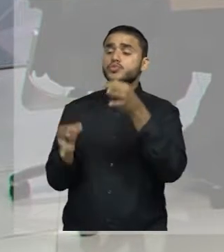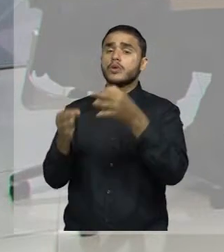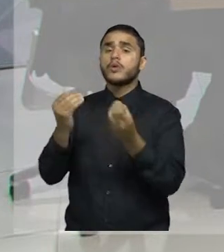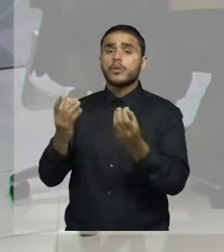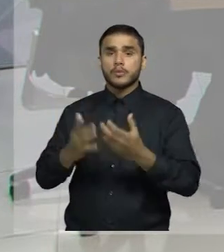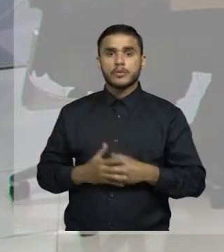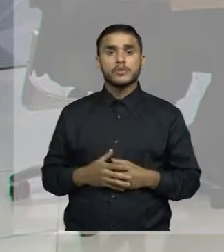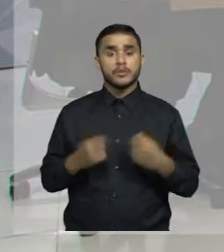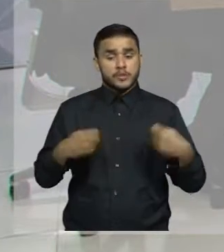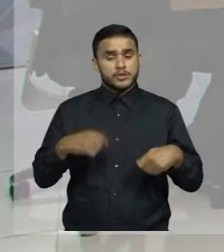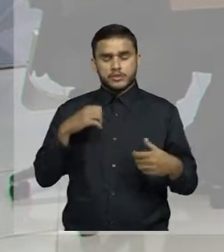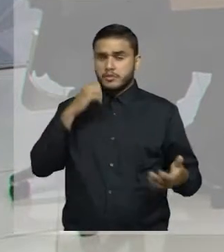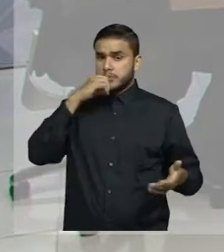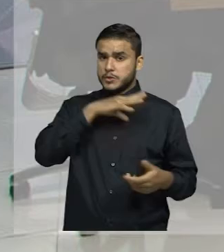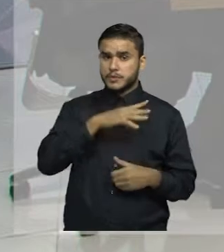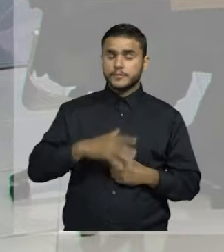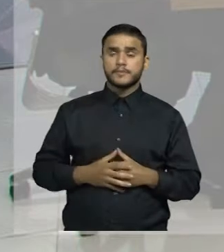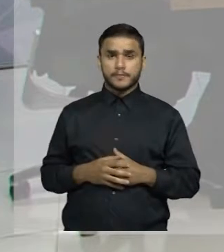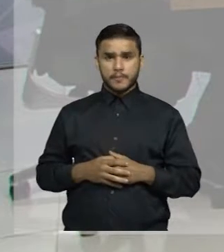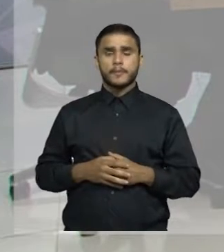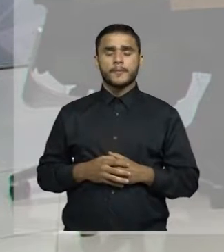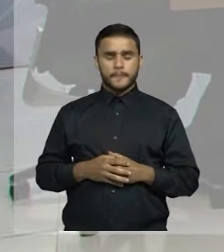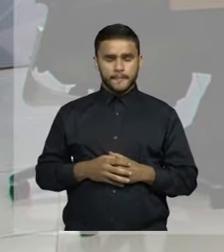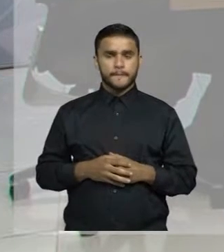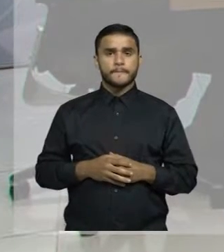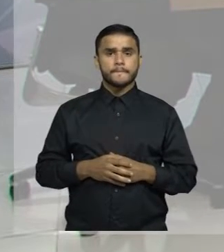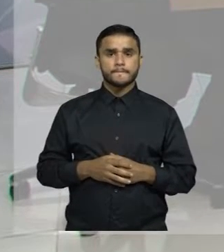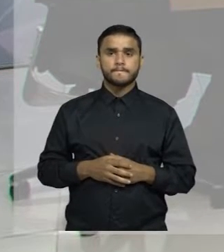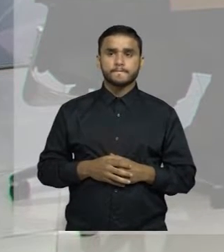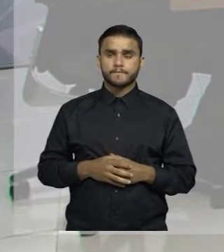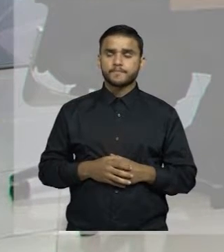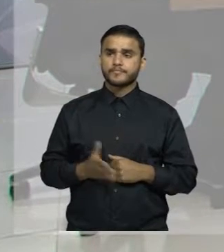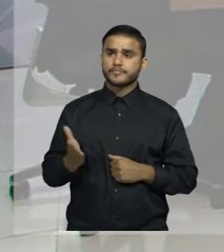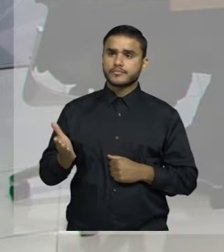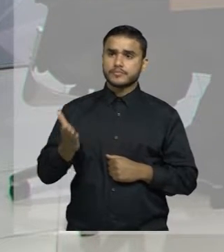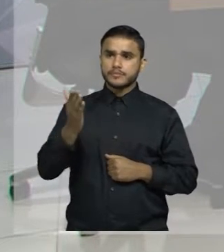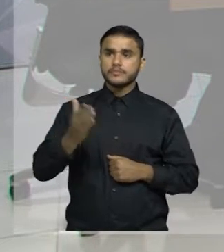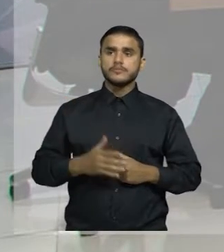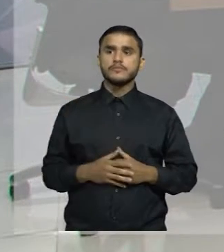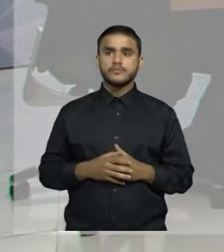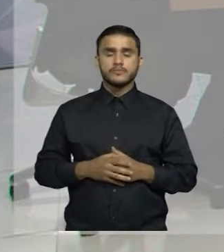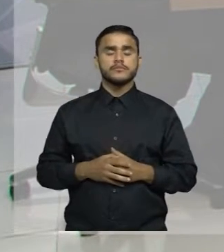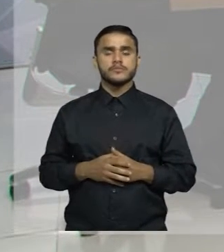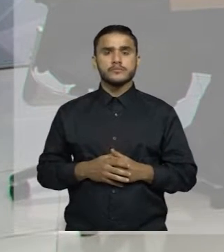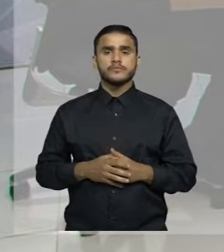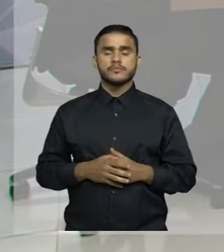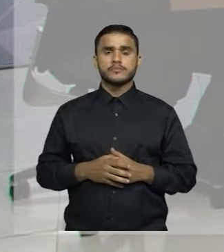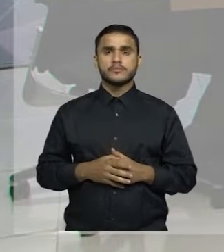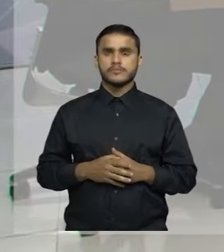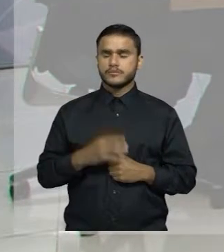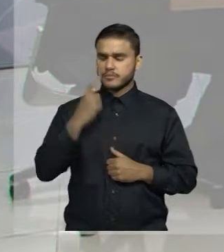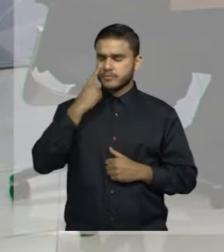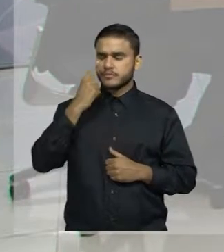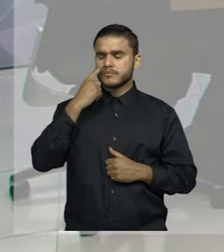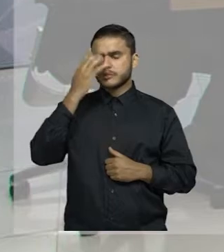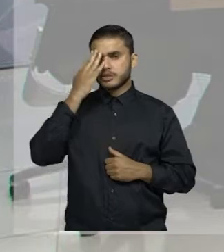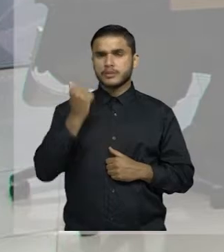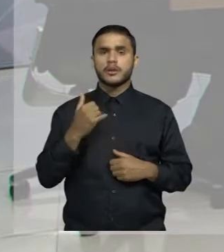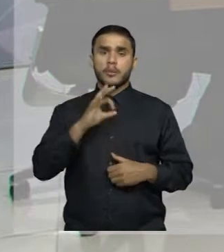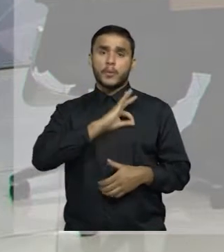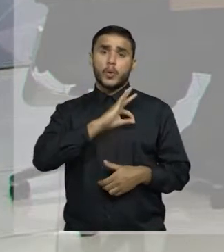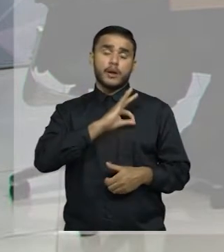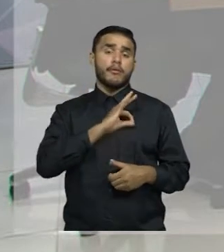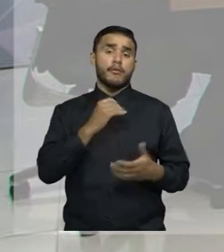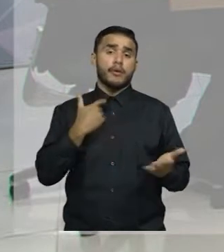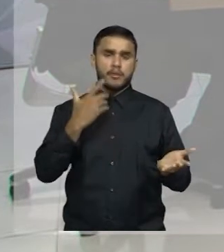ser necessário o uso da força. Não podemos afastar esse fato. Não se pode admitir que a força